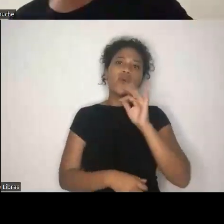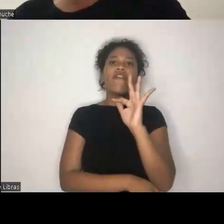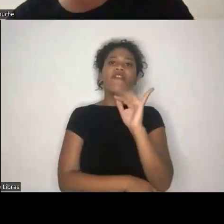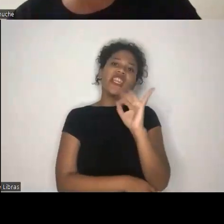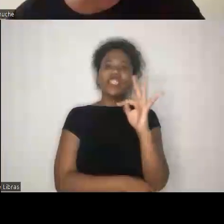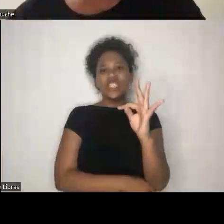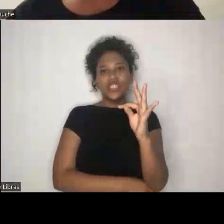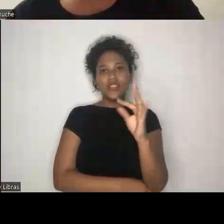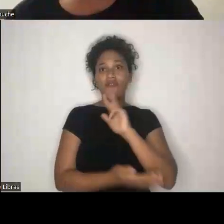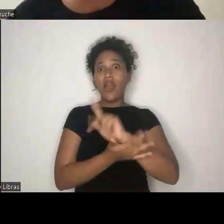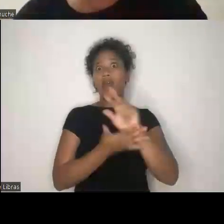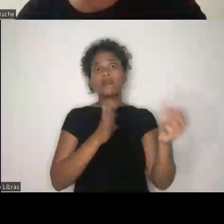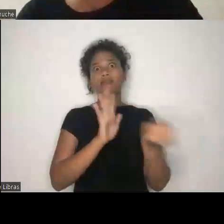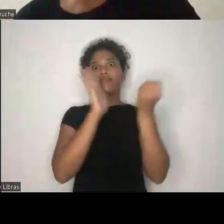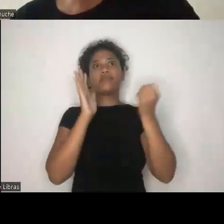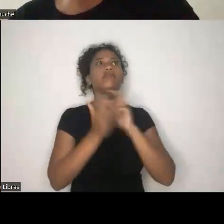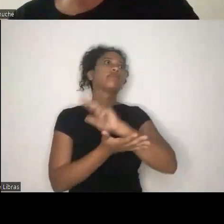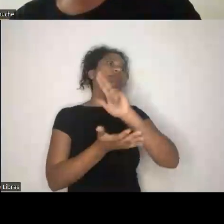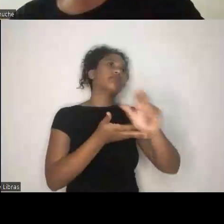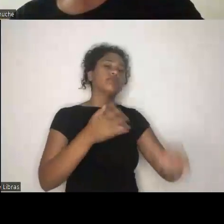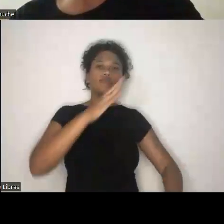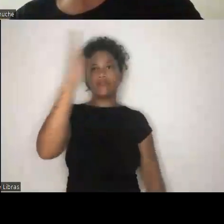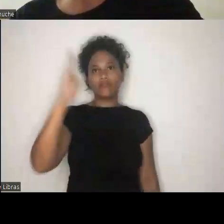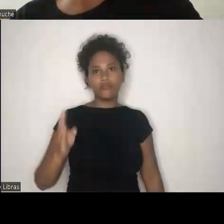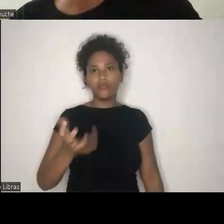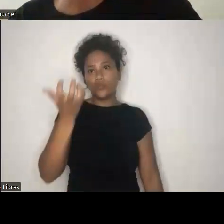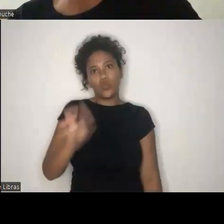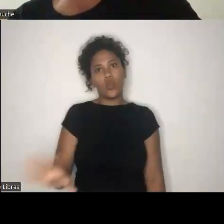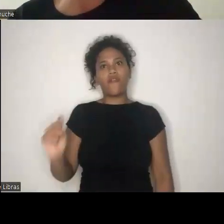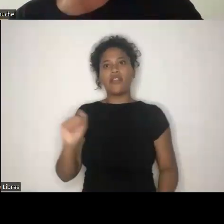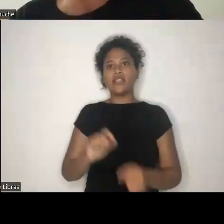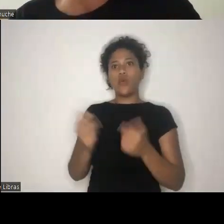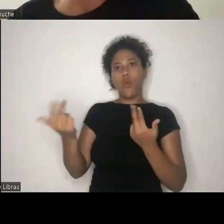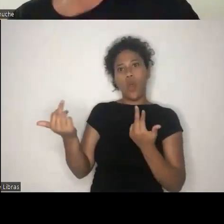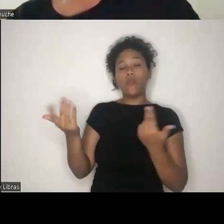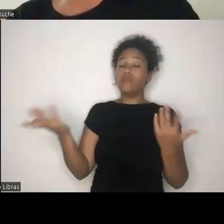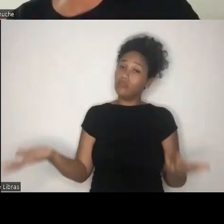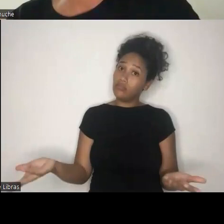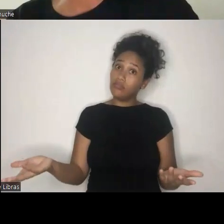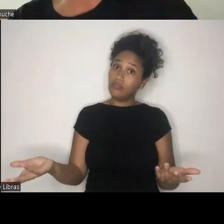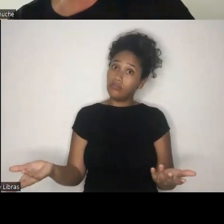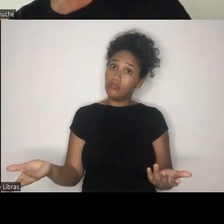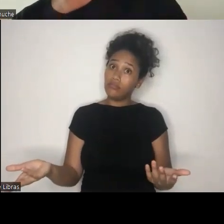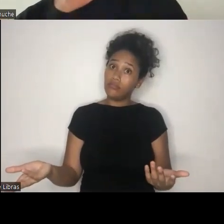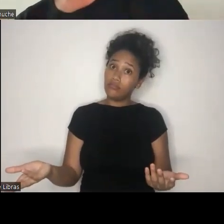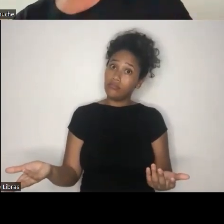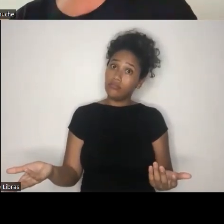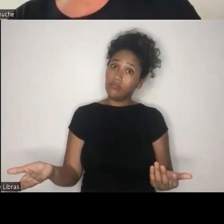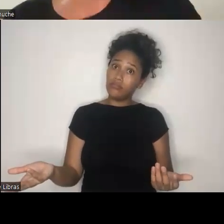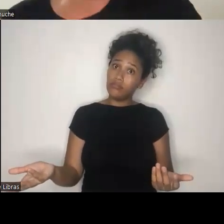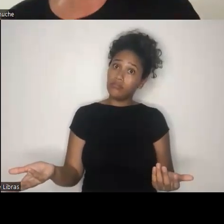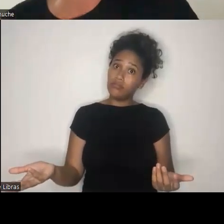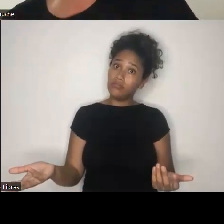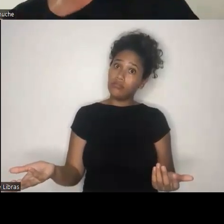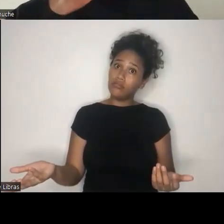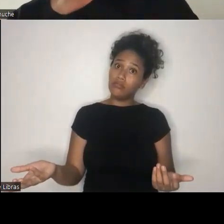Tem várias marcas fits aí no Brasil Eles não queriam fazer uma marca Igual eu falei bem então vamos fazer um trabalho mais